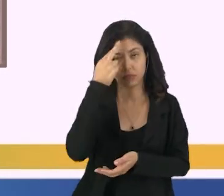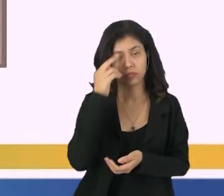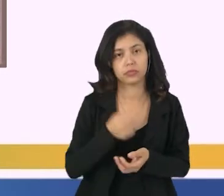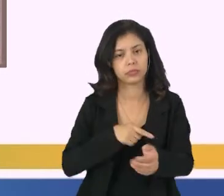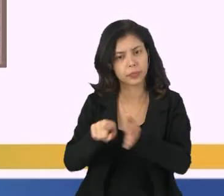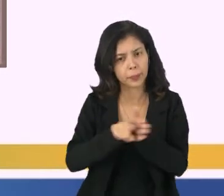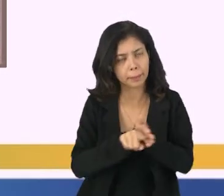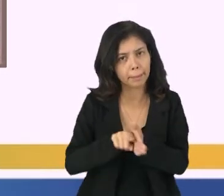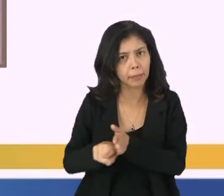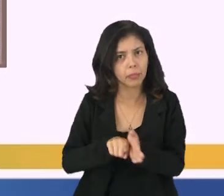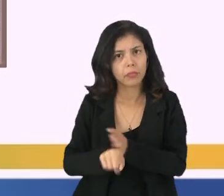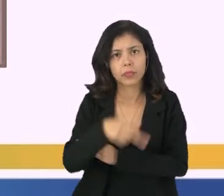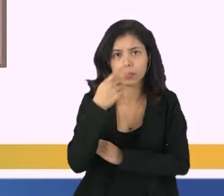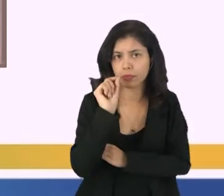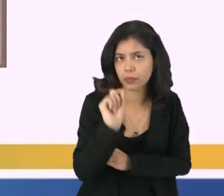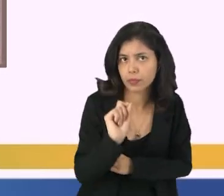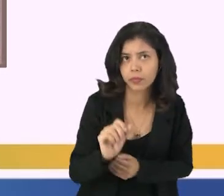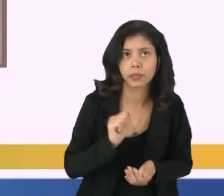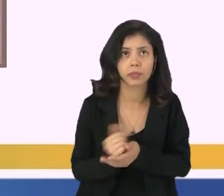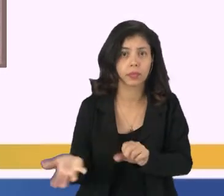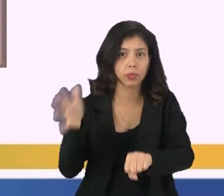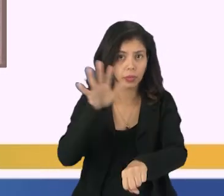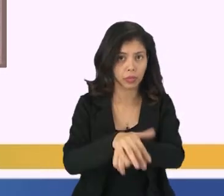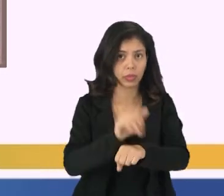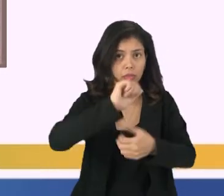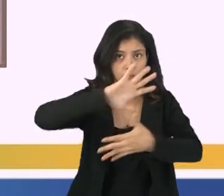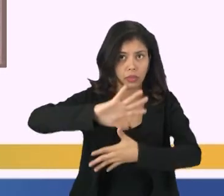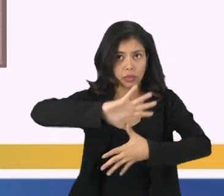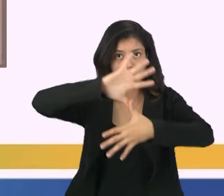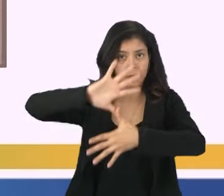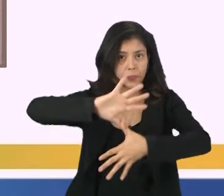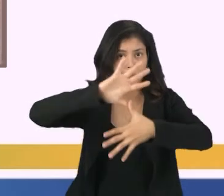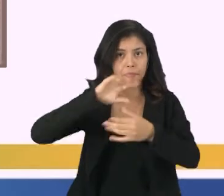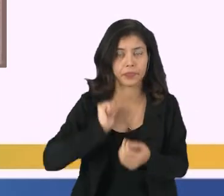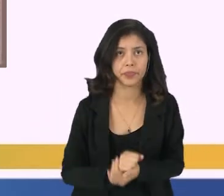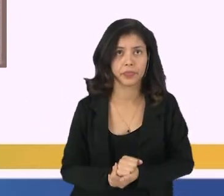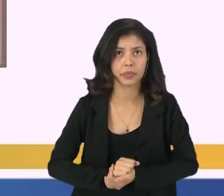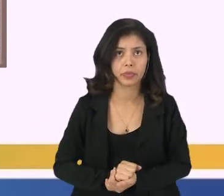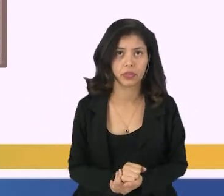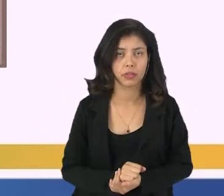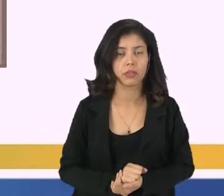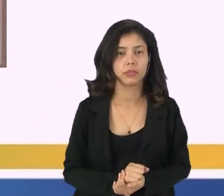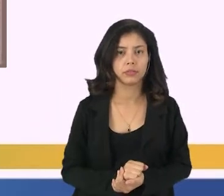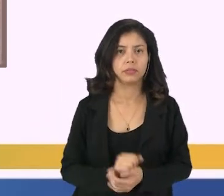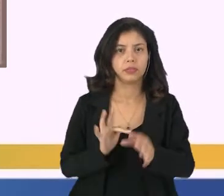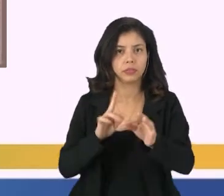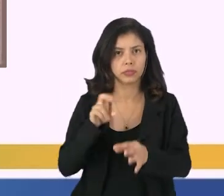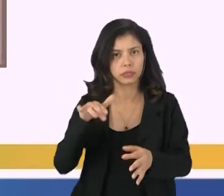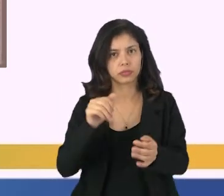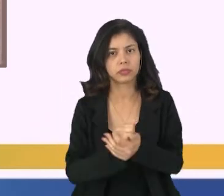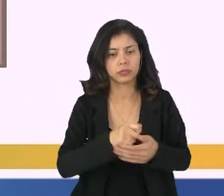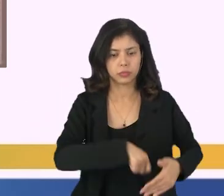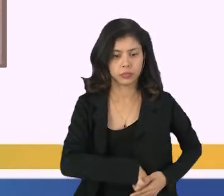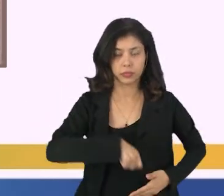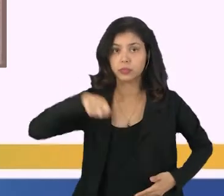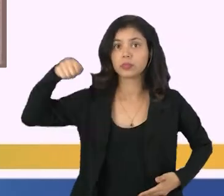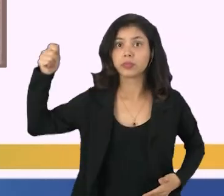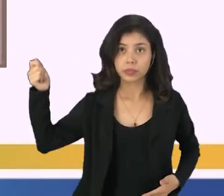historiadores, pesquisadores que dizem que o processo de colonização na América, ele se dá na forma da espada,